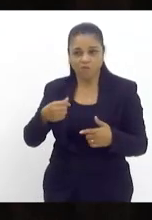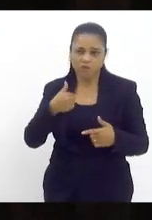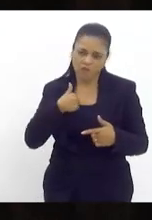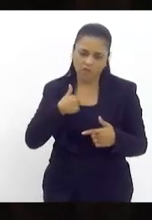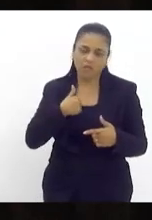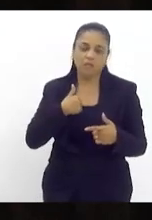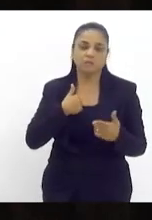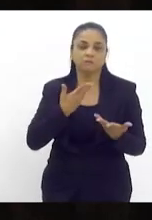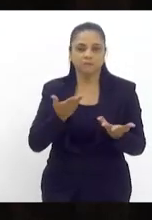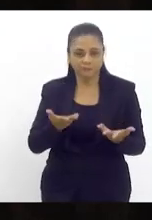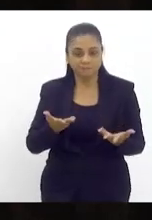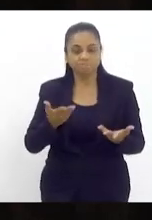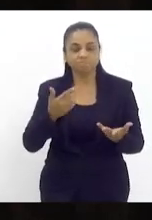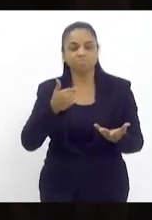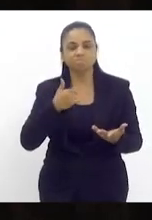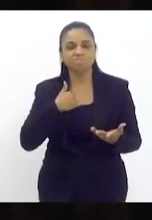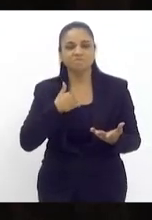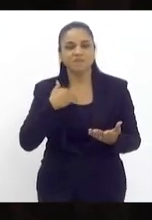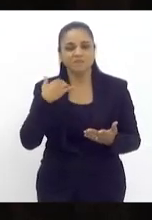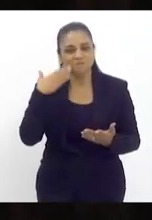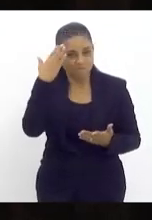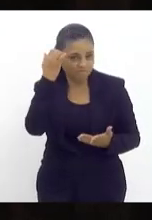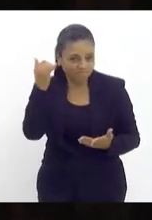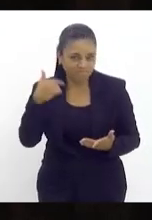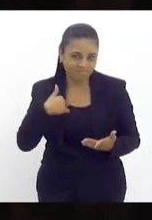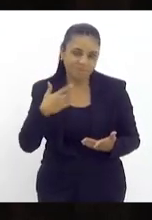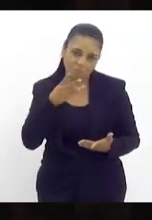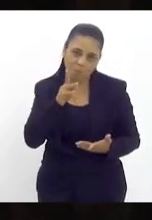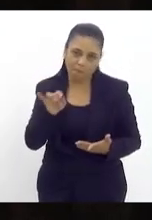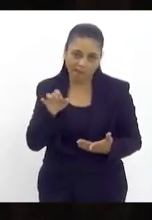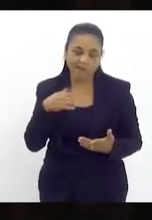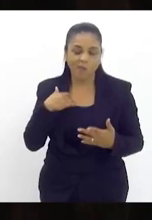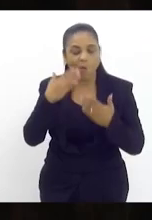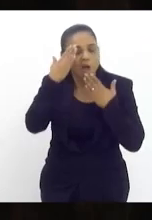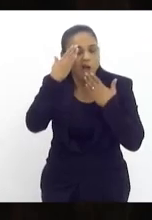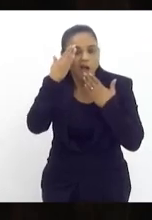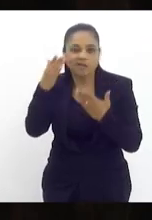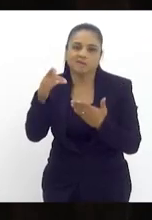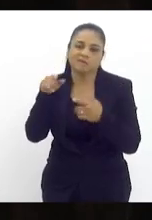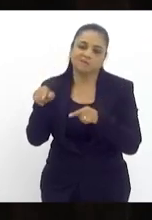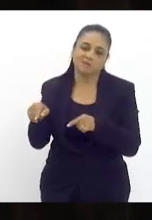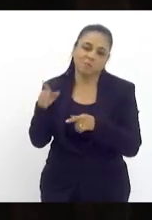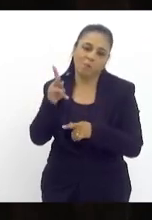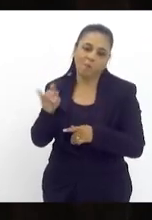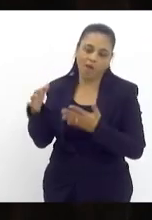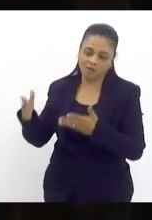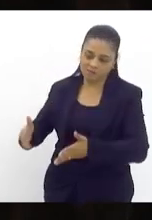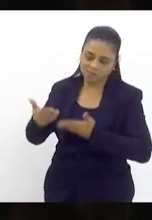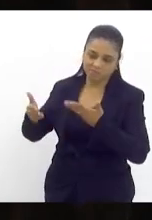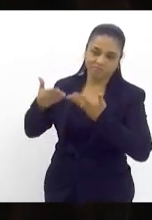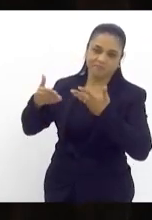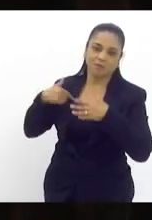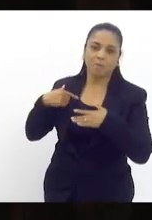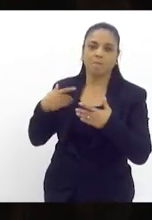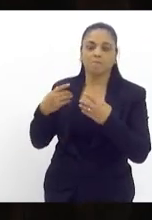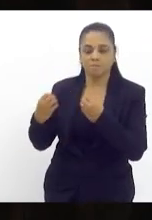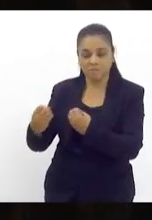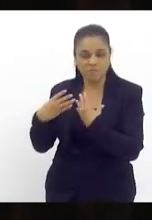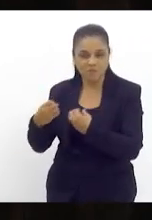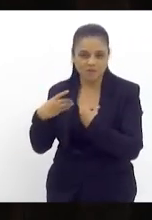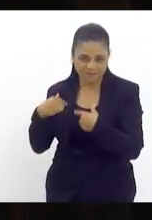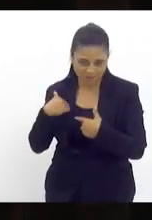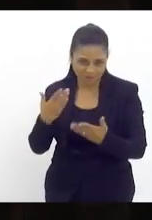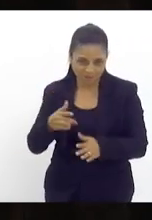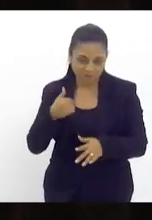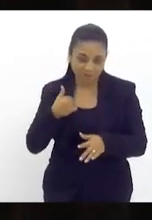ser, mas sou. Né? Eu só posso agradecer o investimento na educação que meus pais